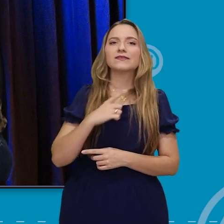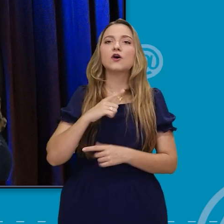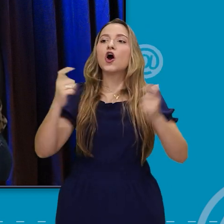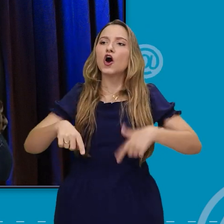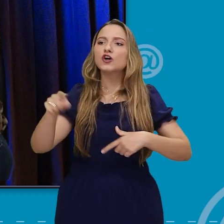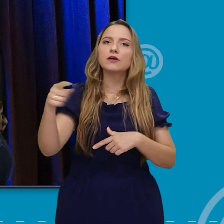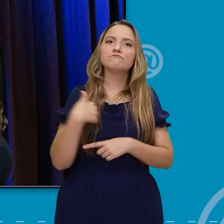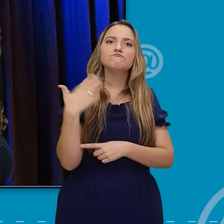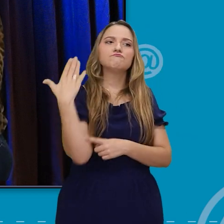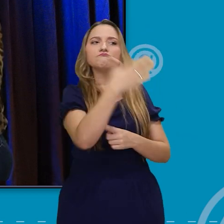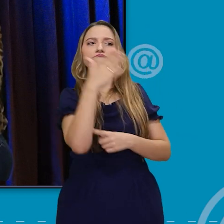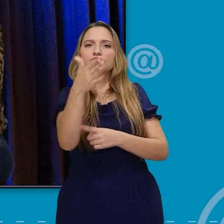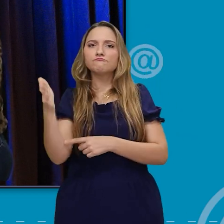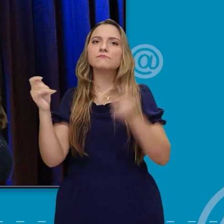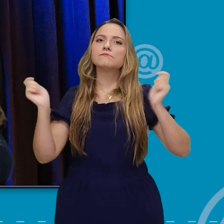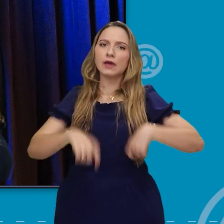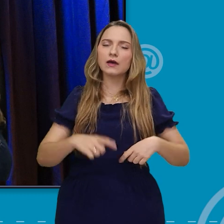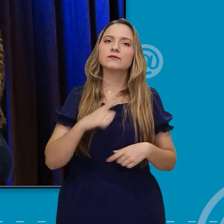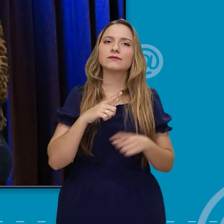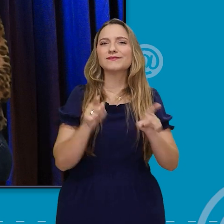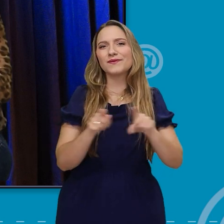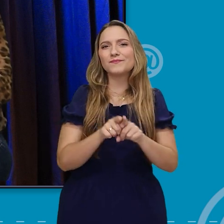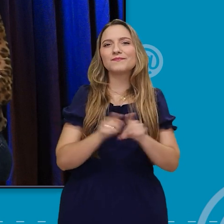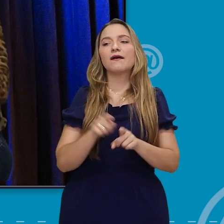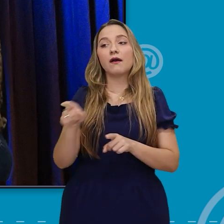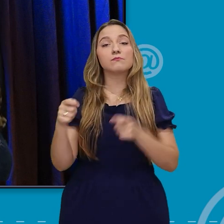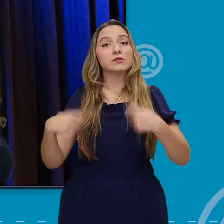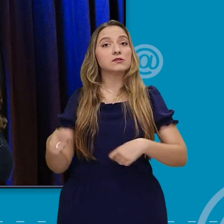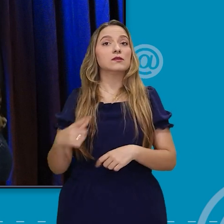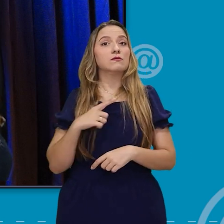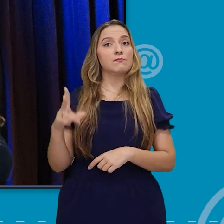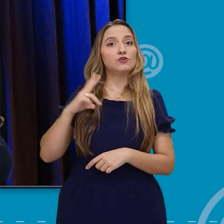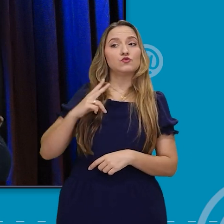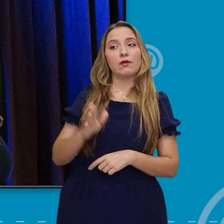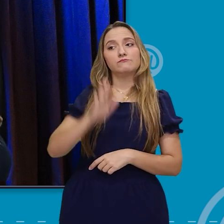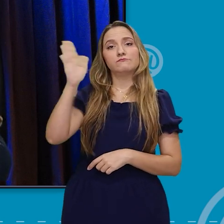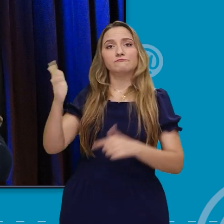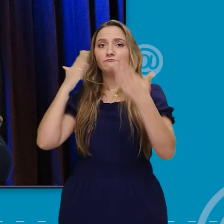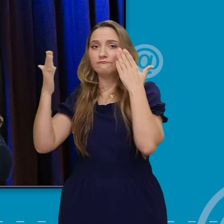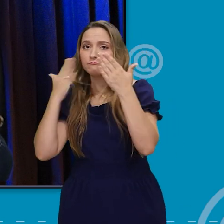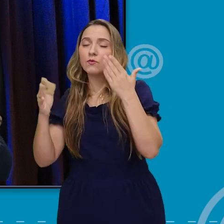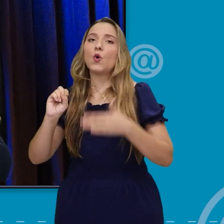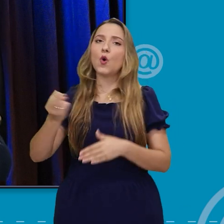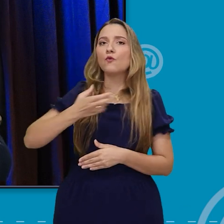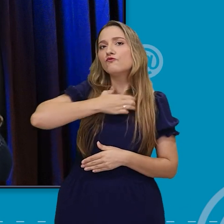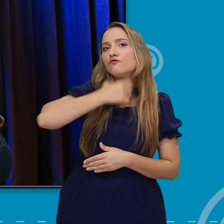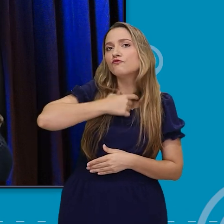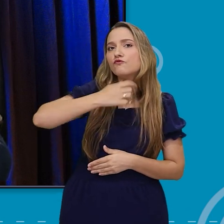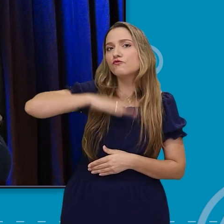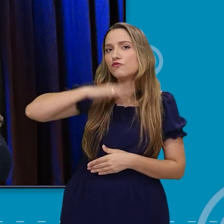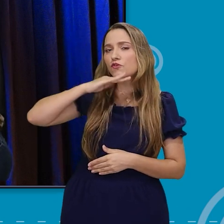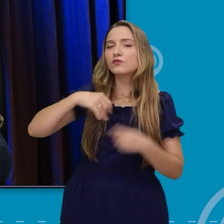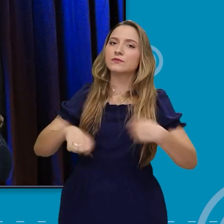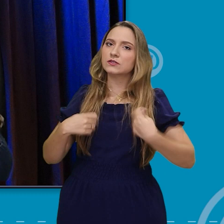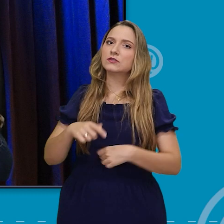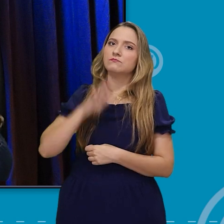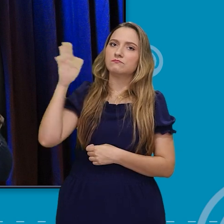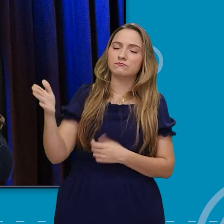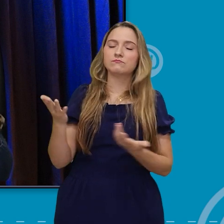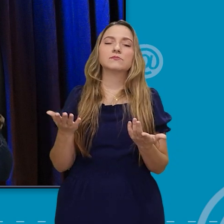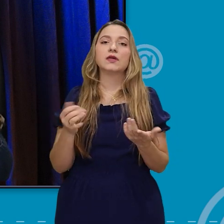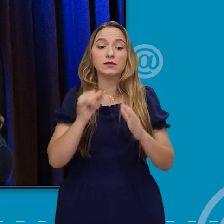tratamento fonoaudiólogo no exterior que eu digo, exterior do ambiente educacional, para fora da escola, tá ok? Então, essas coisas todas